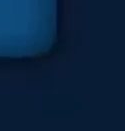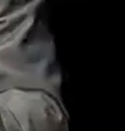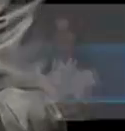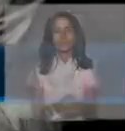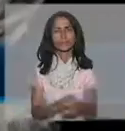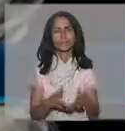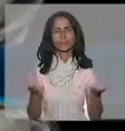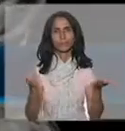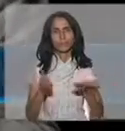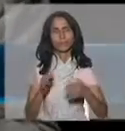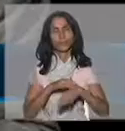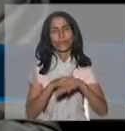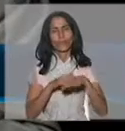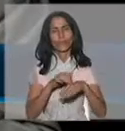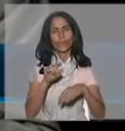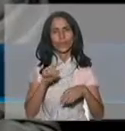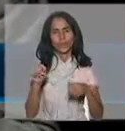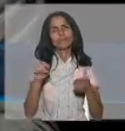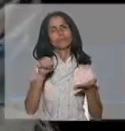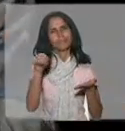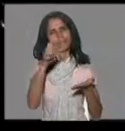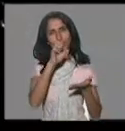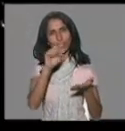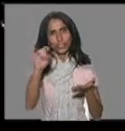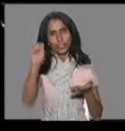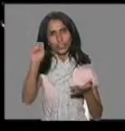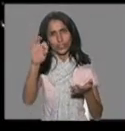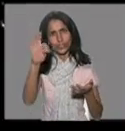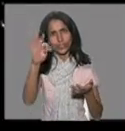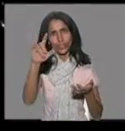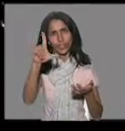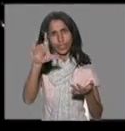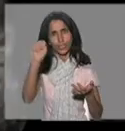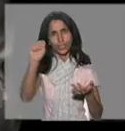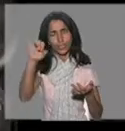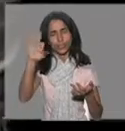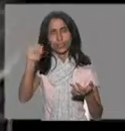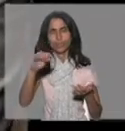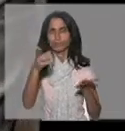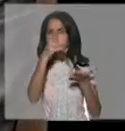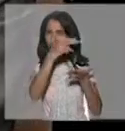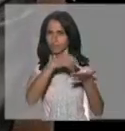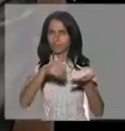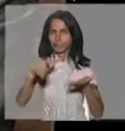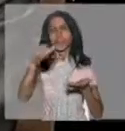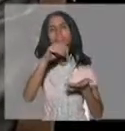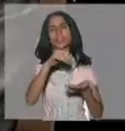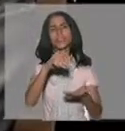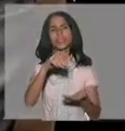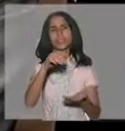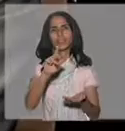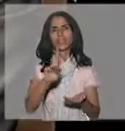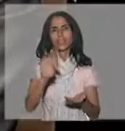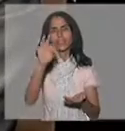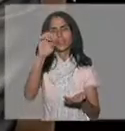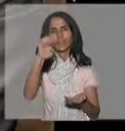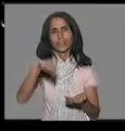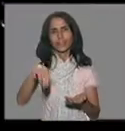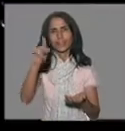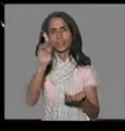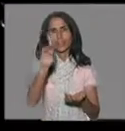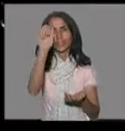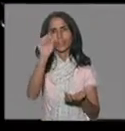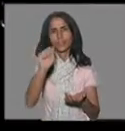hoje estou começando com a estilista tem cadar a teca é mais um vídeo é